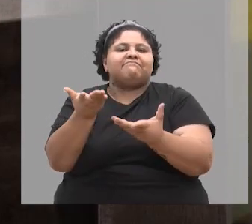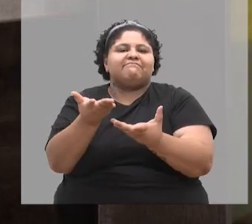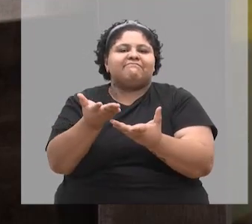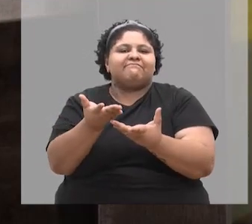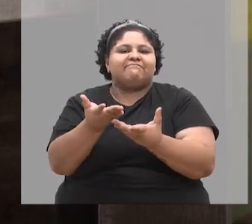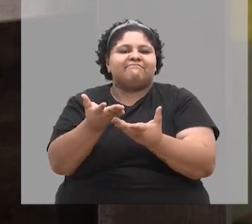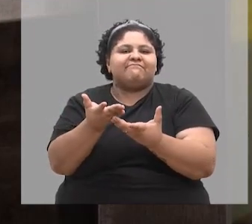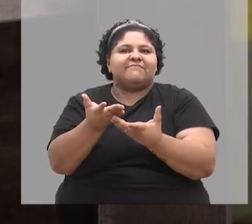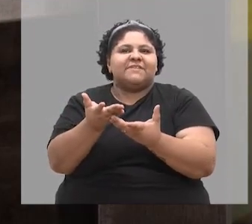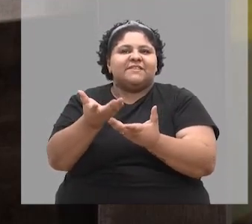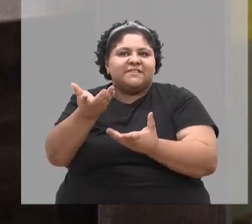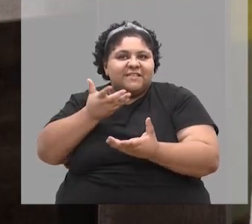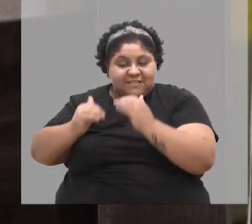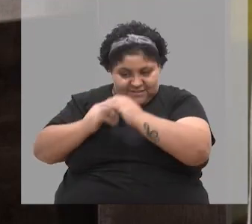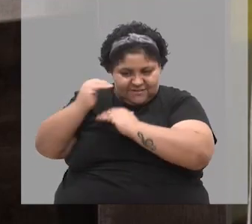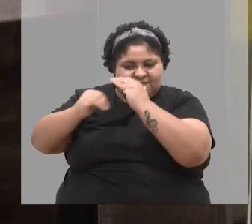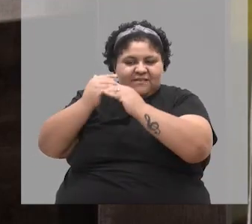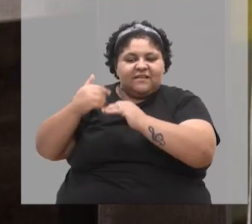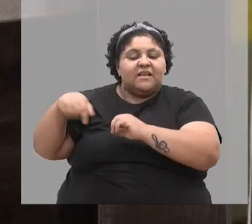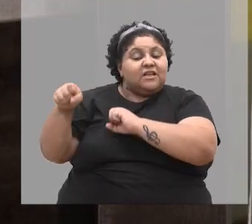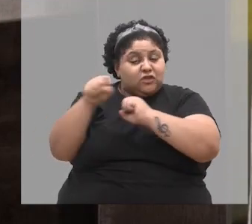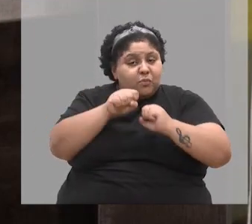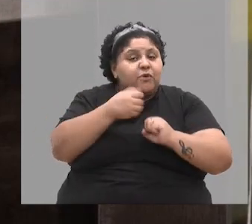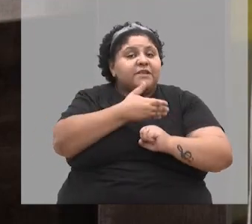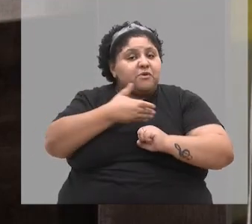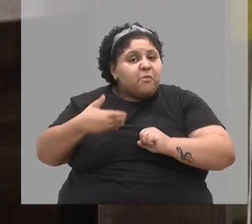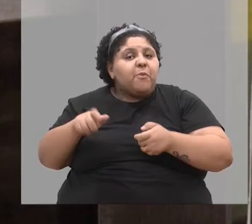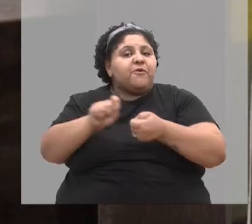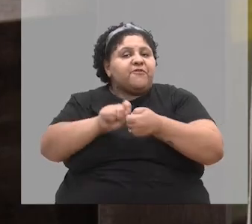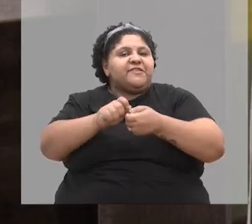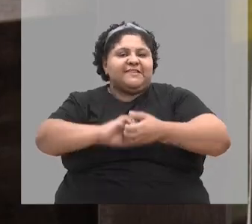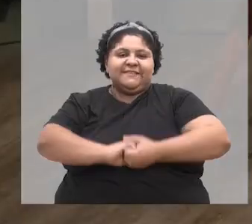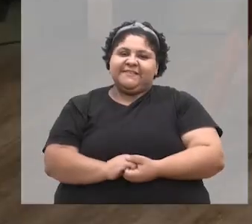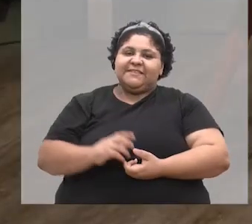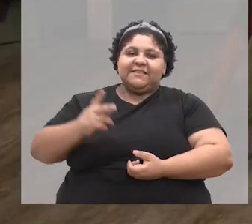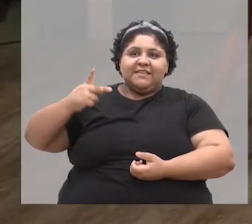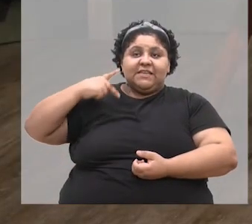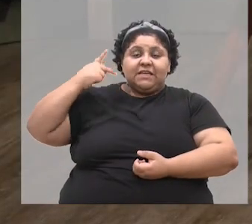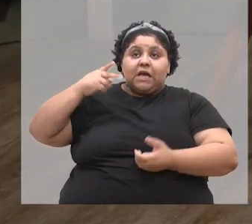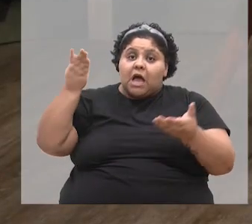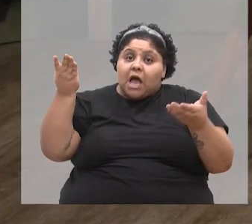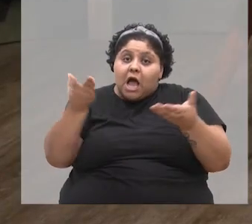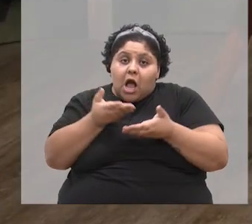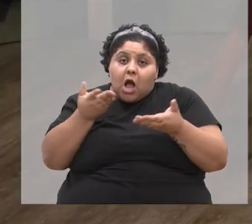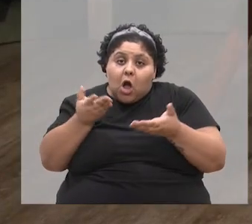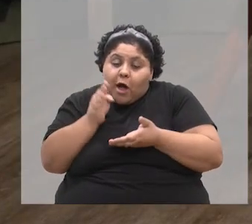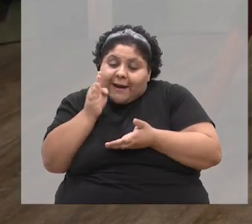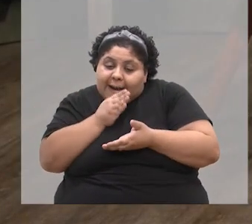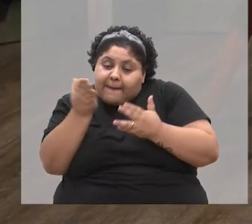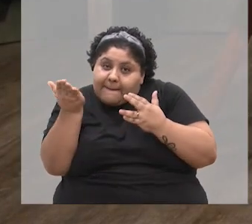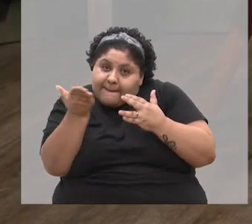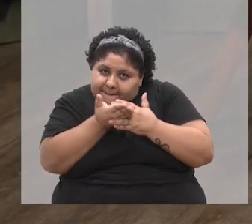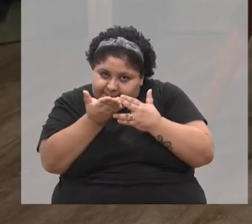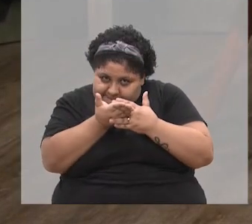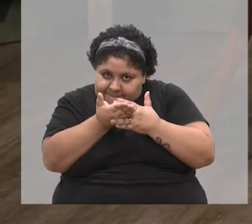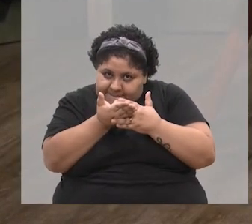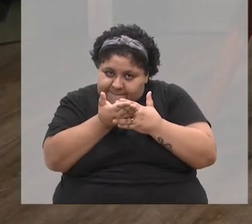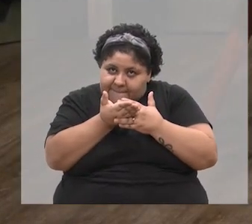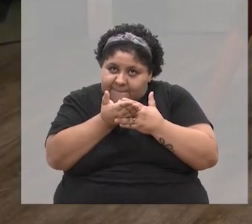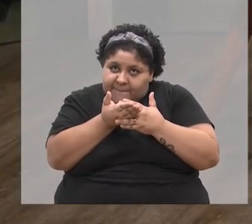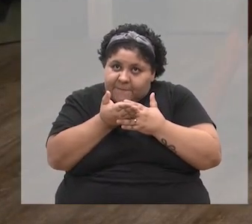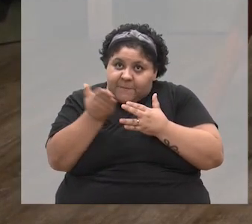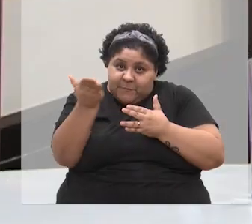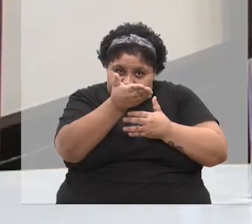que auxiliá-los nessa busca e nessa construção, e é isso que o poder público vem fazendo. Vereadora, nós vamos fazer uma